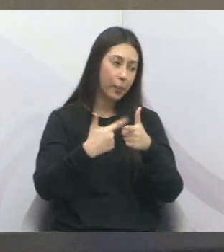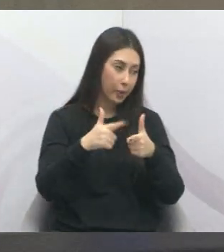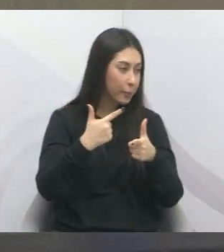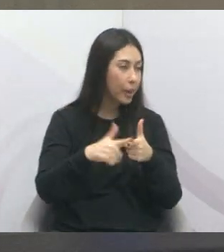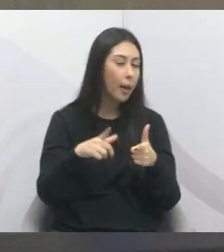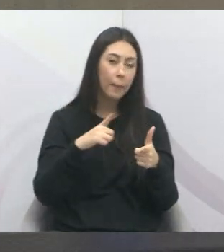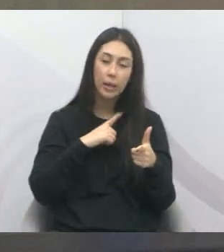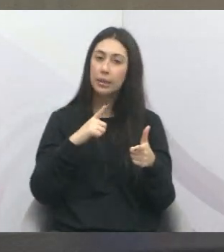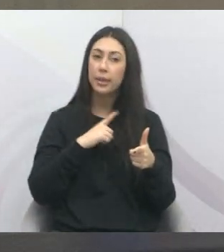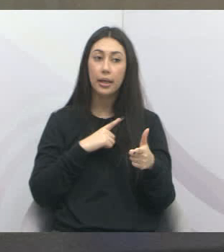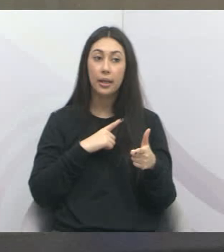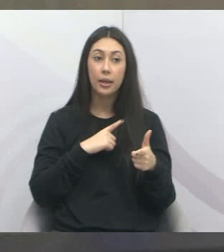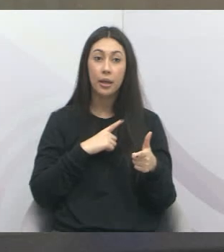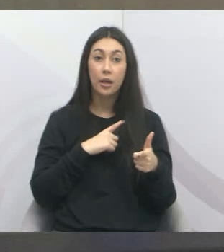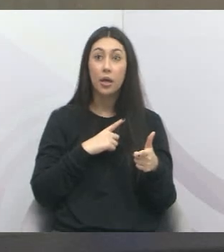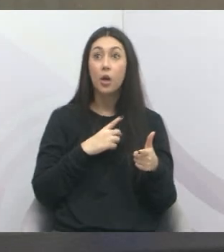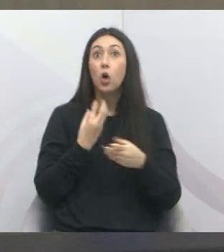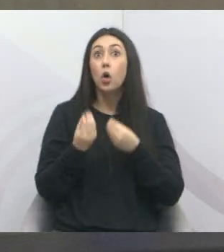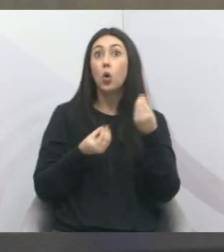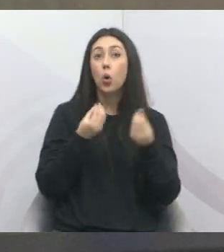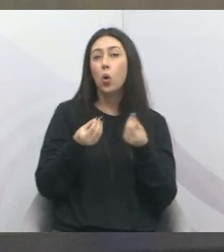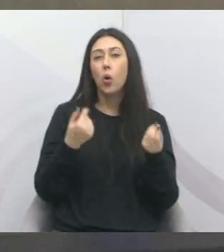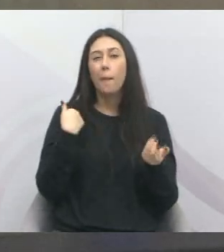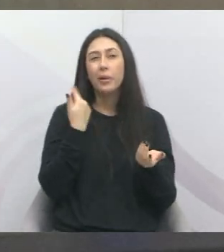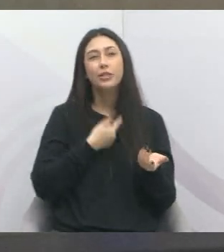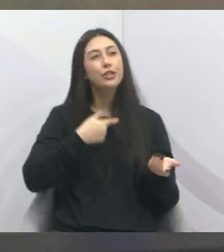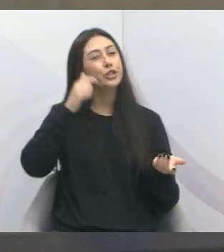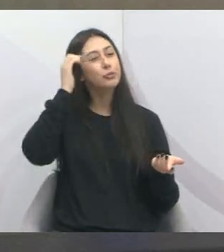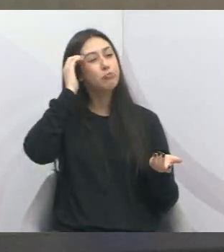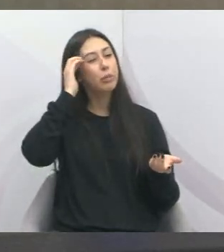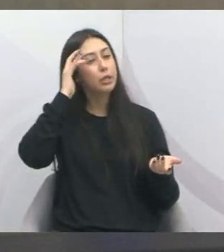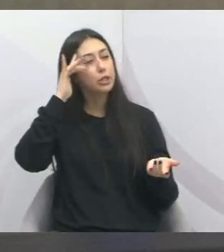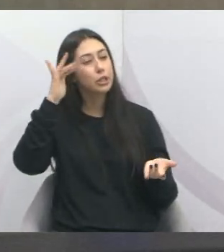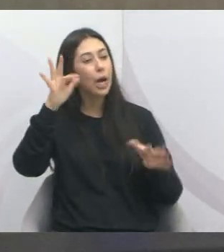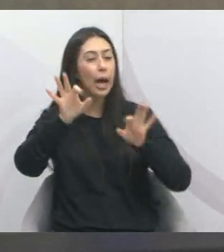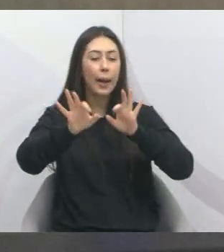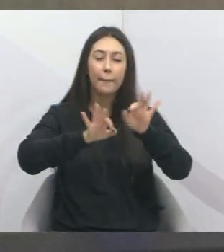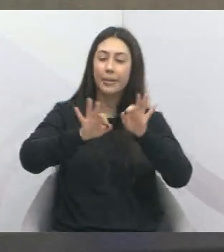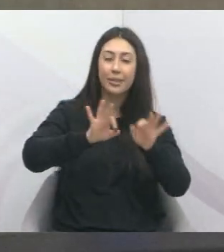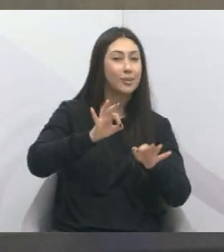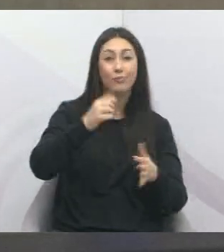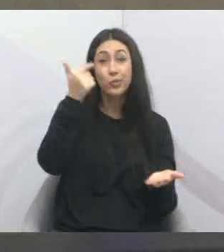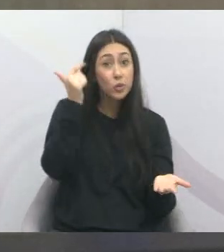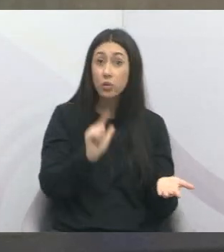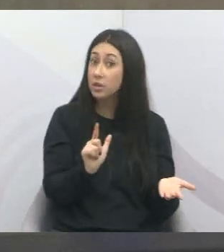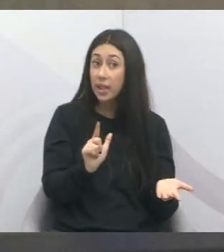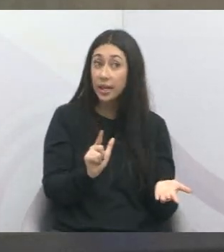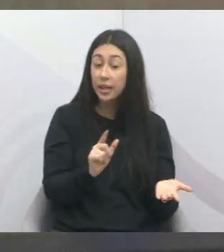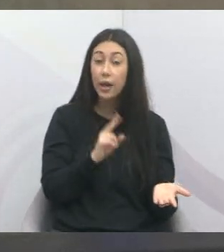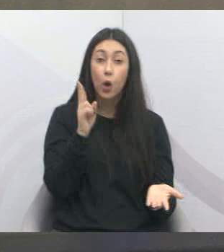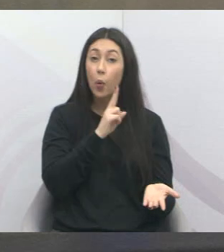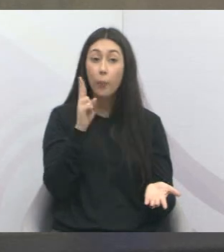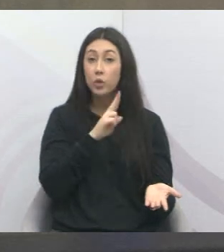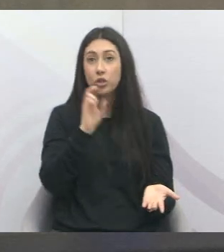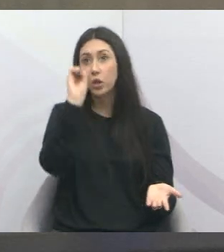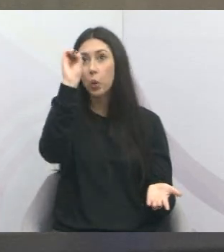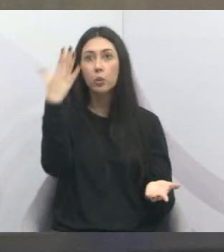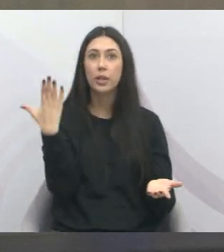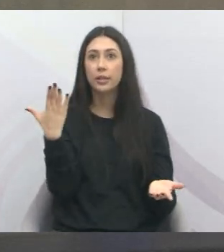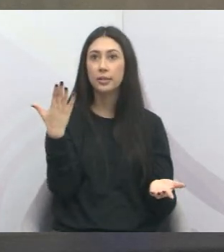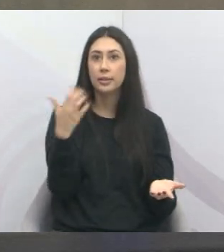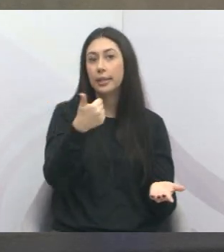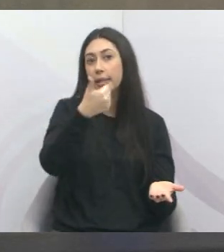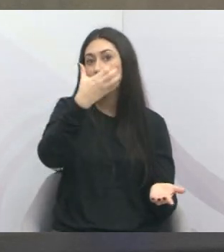Vai. Não tem como eu precisar um horário específico para atendimento? Não tem. Uma urgência ela pode ocorrer em